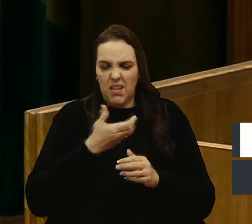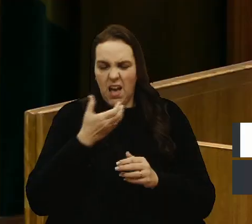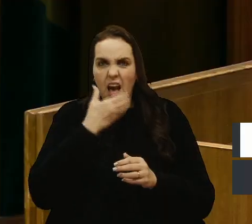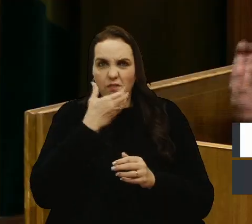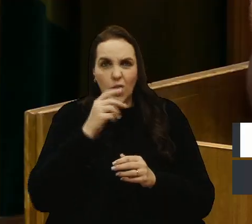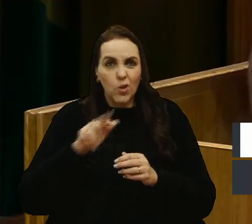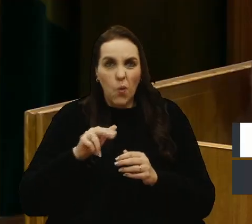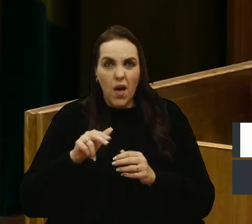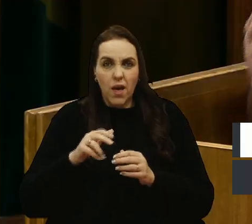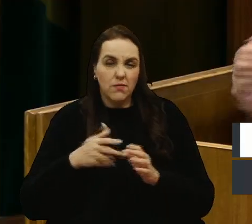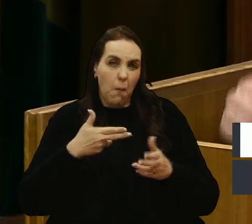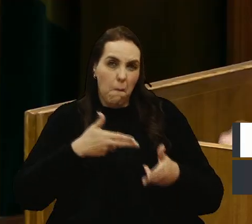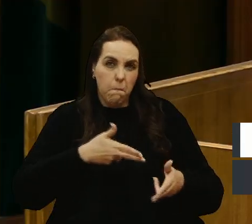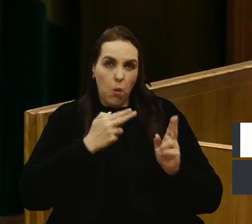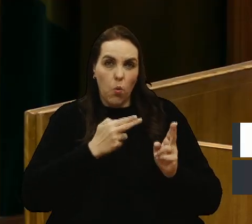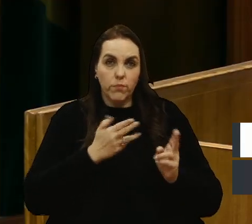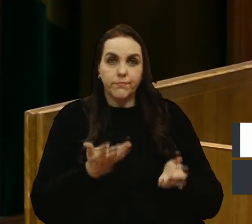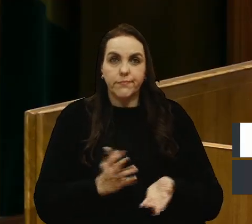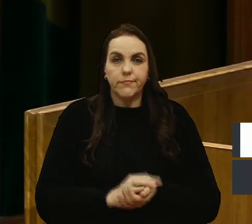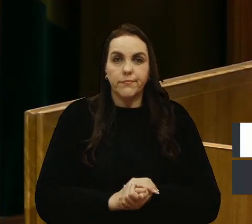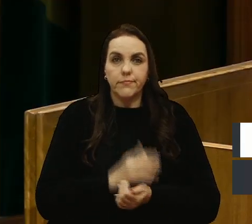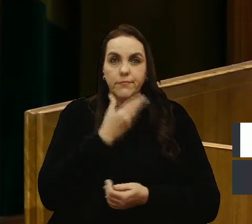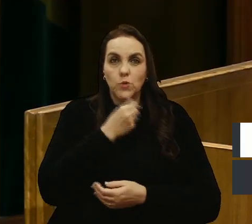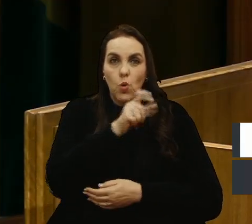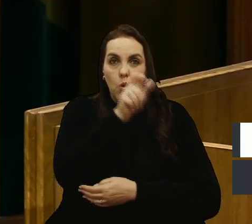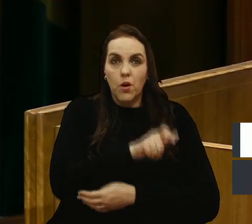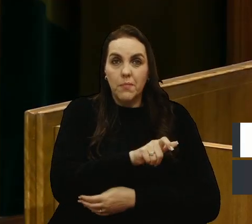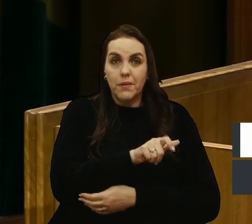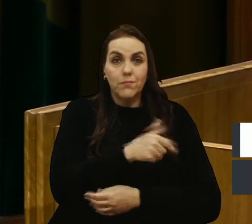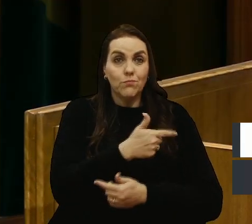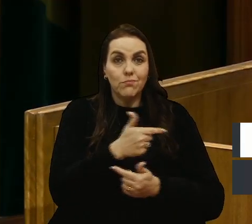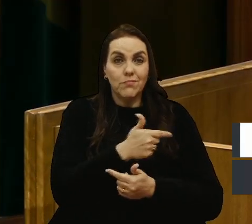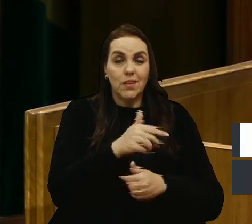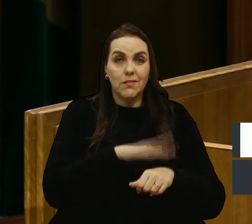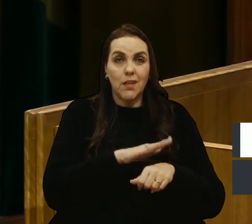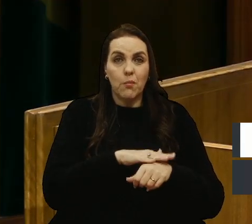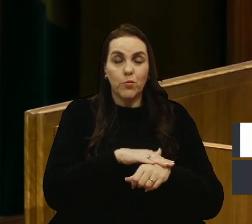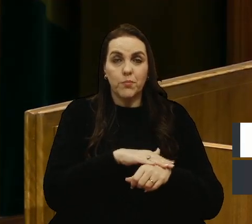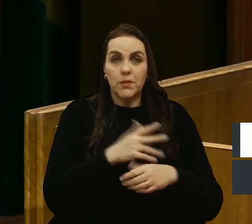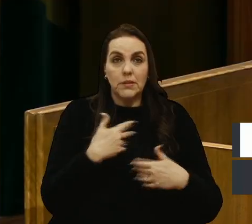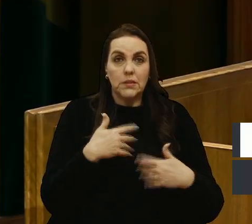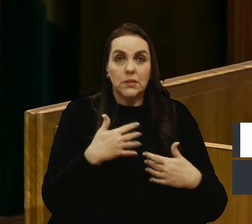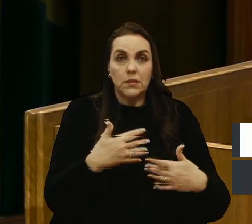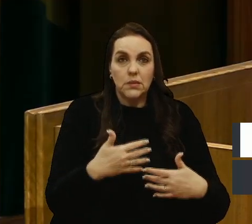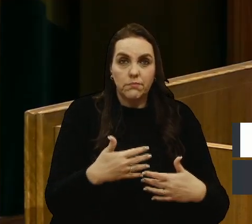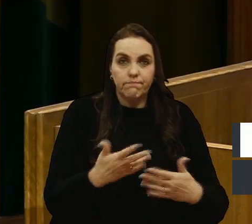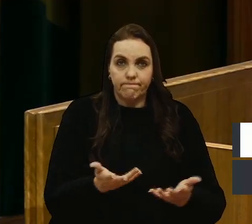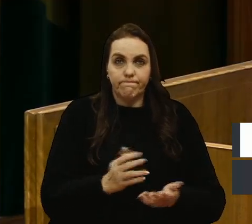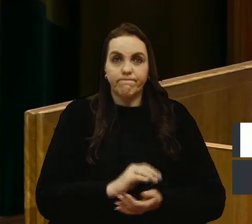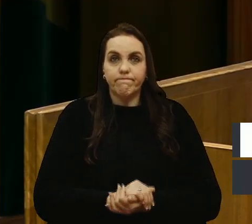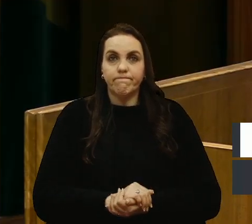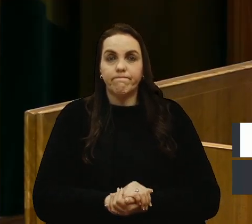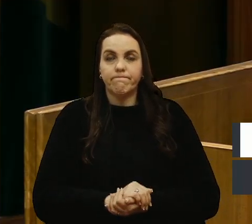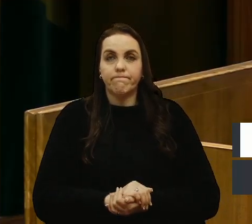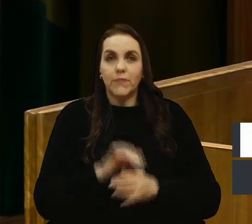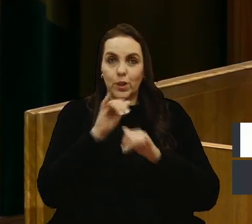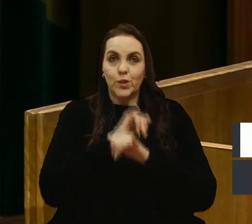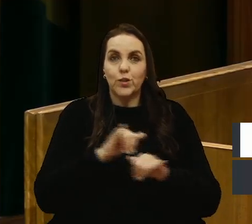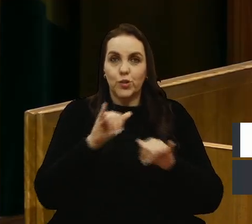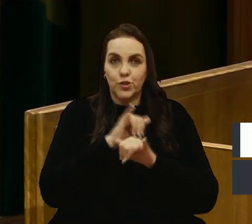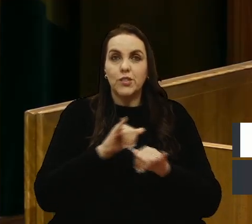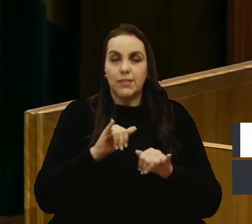assassinado, executado. Não teve tempo para recorrer. Com essa